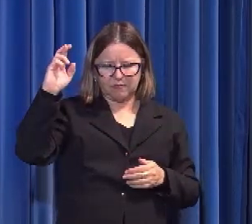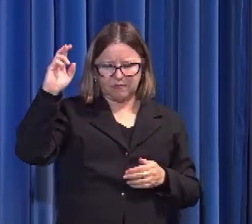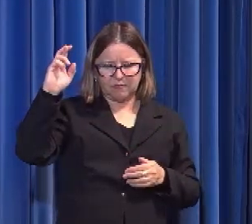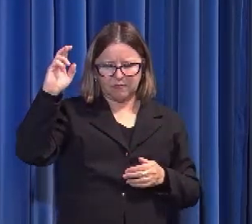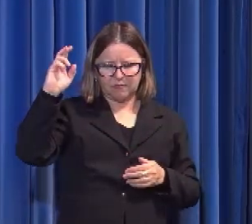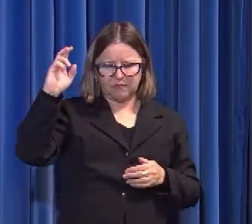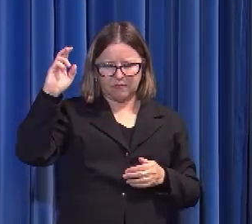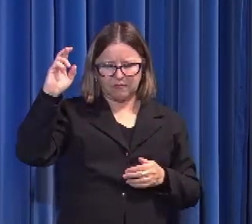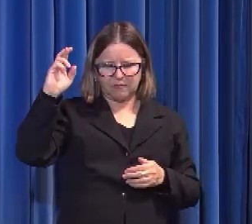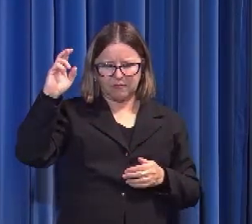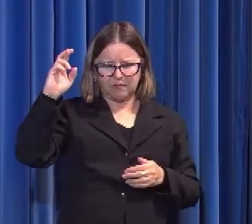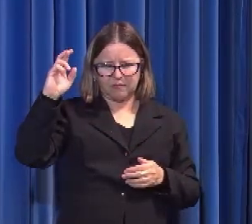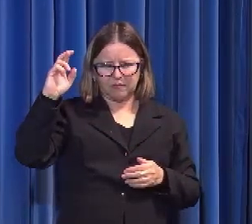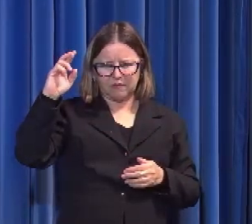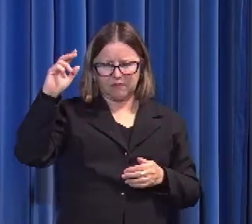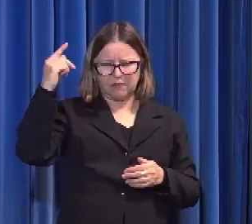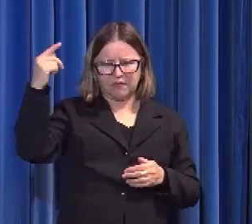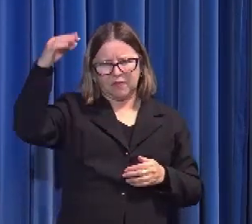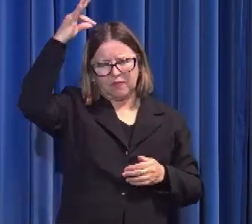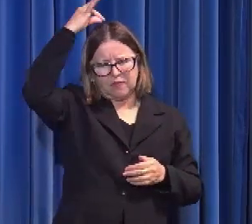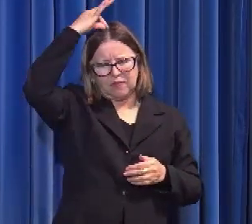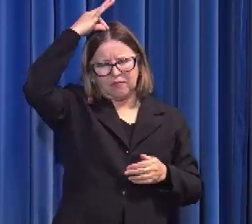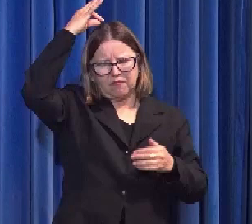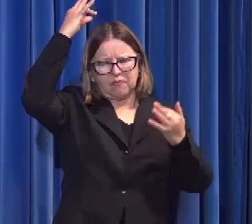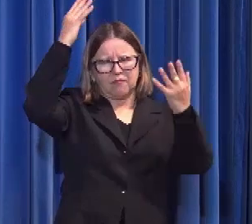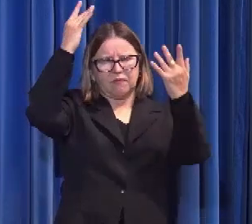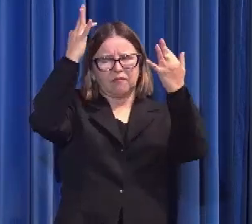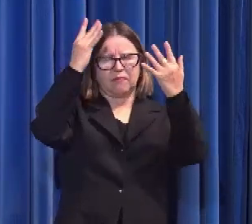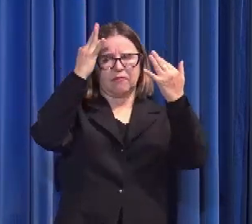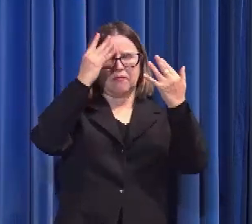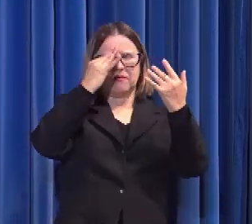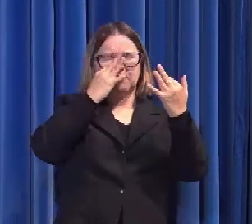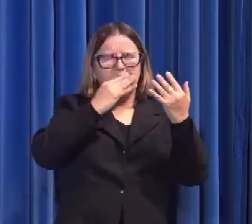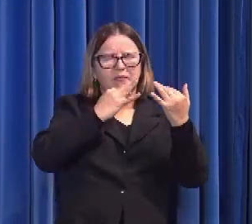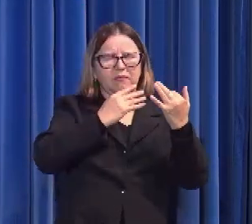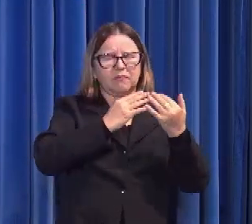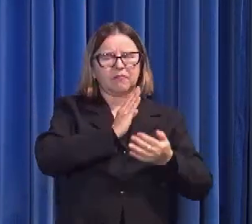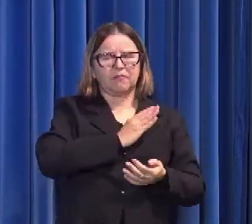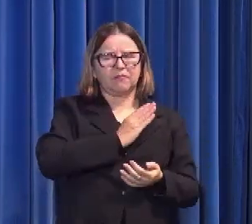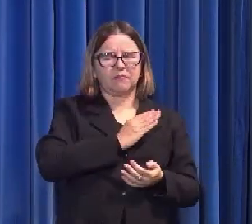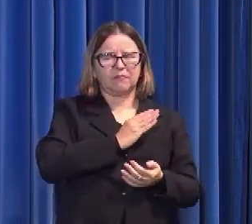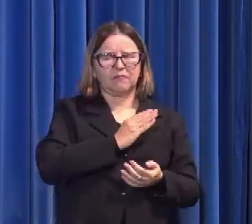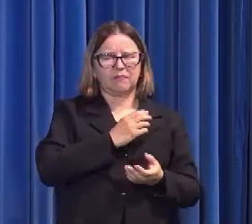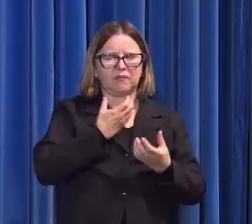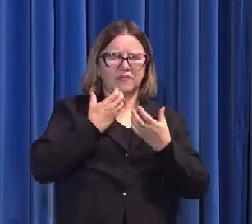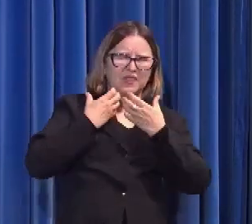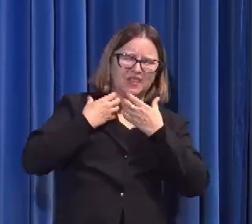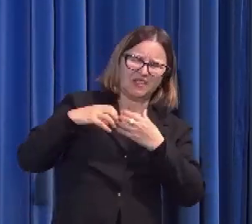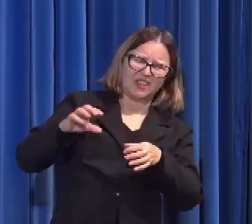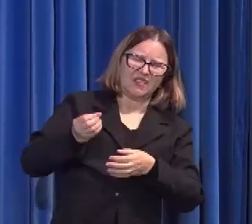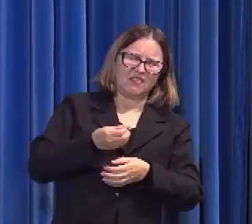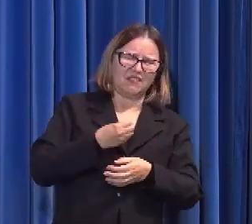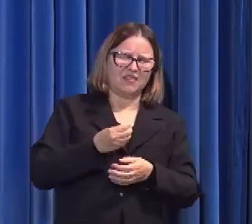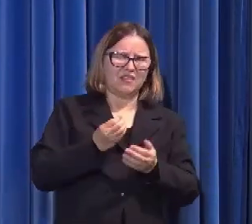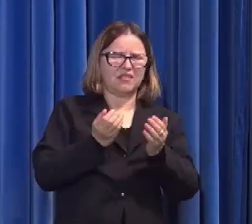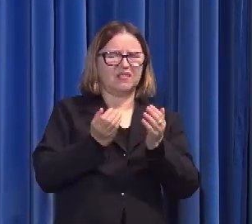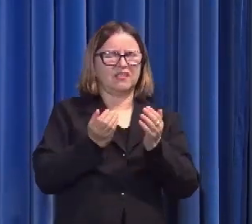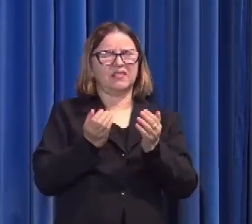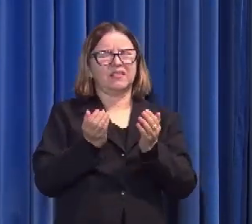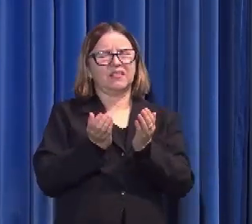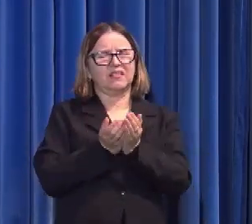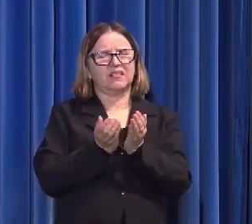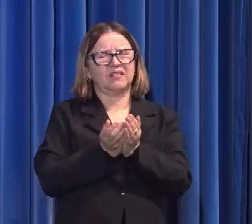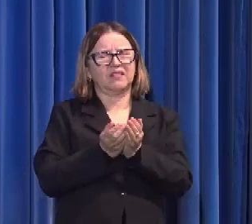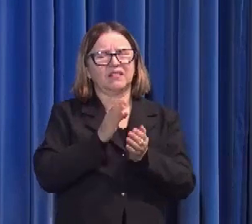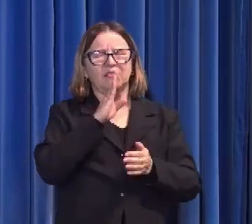e derrama o teu espírito nos nossos corações e nós não queremos viver um cristianismo de faz de